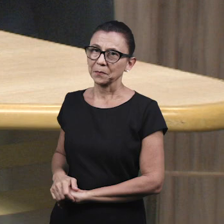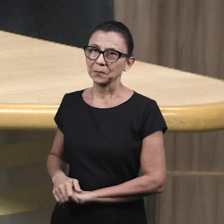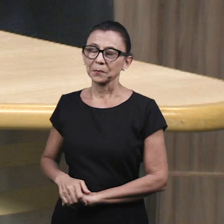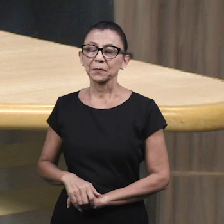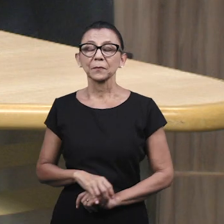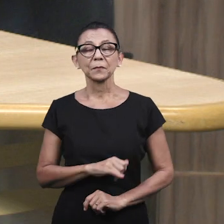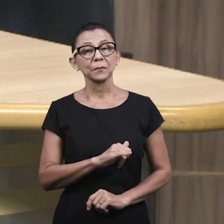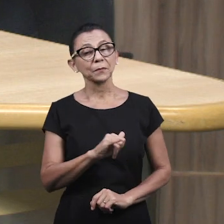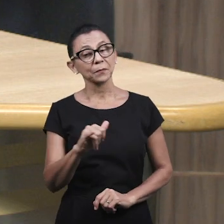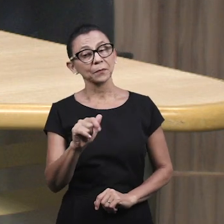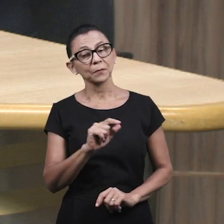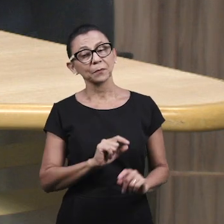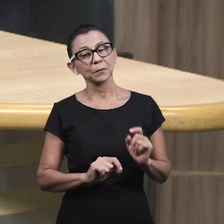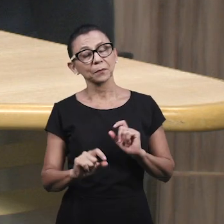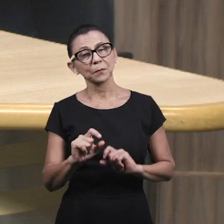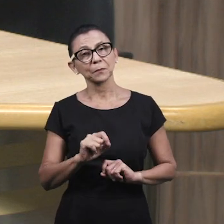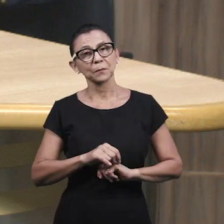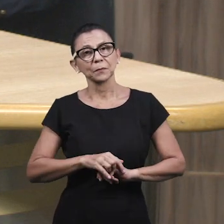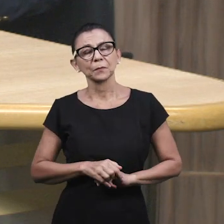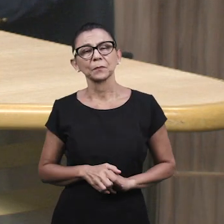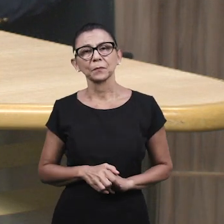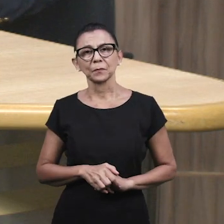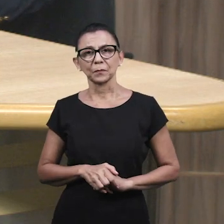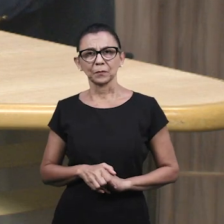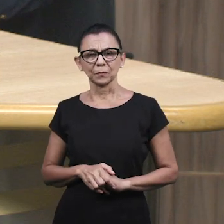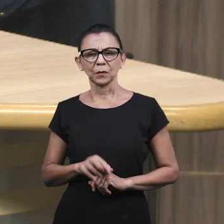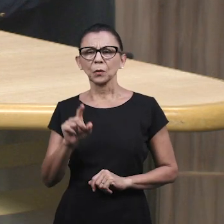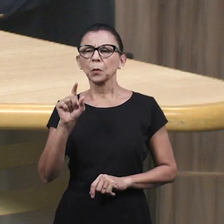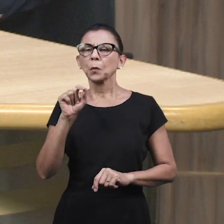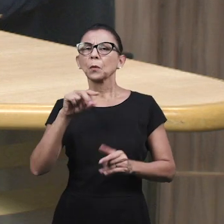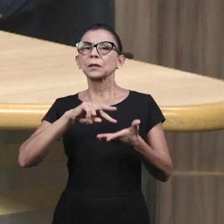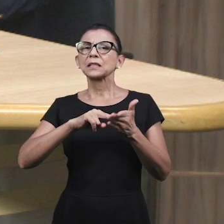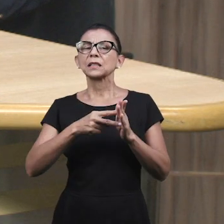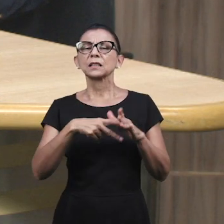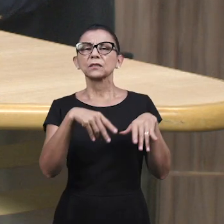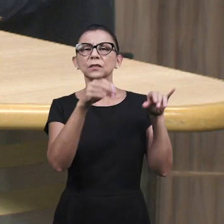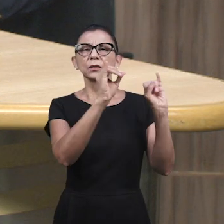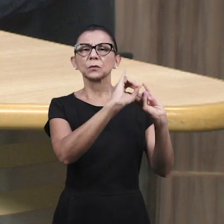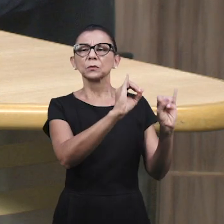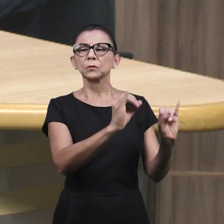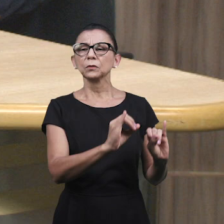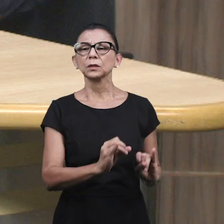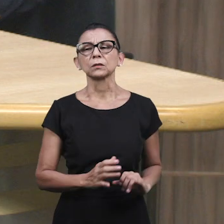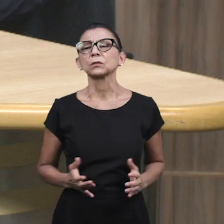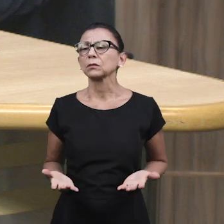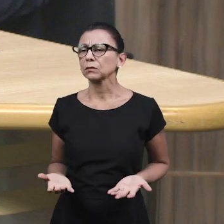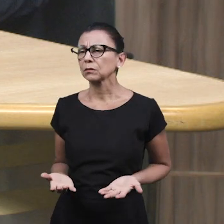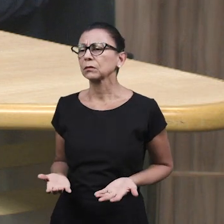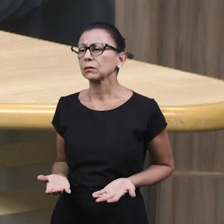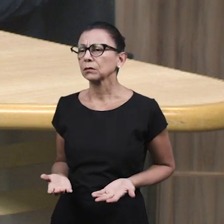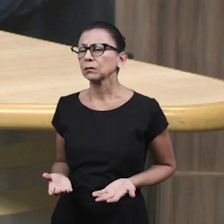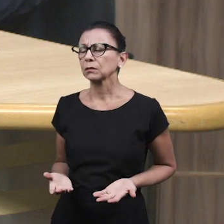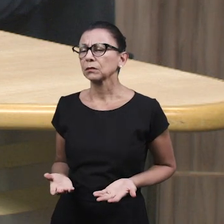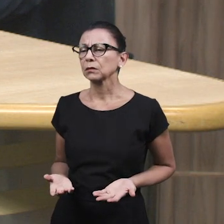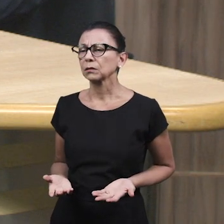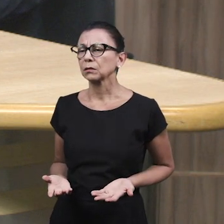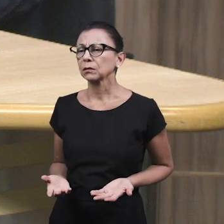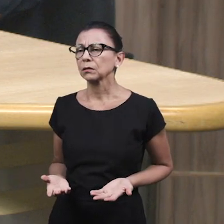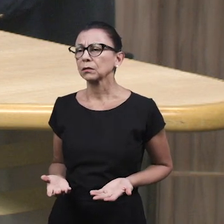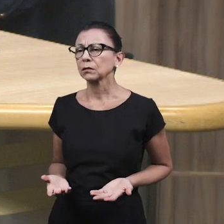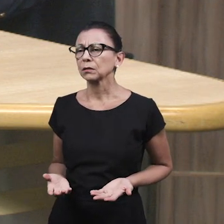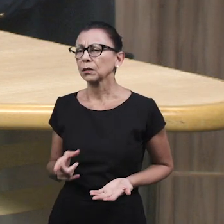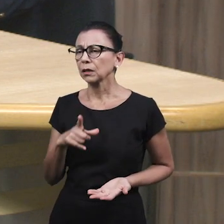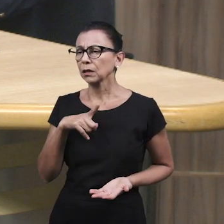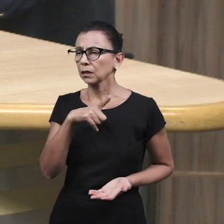assim, o que eu digo, o ídolo é alguma coisa? Então ele está dizendo que o ídolo não tem